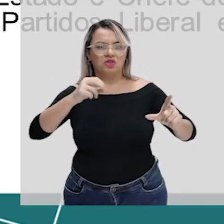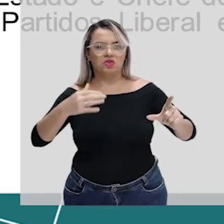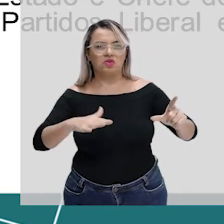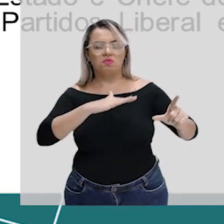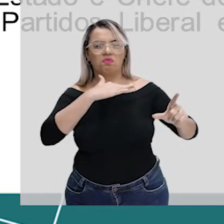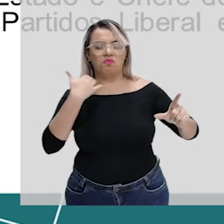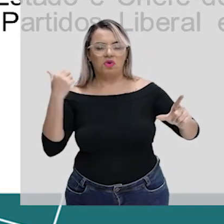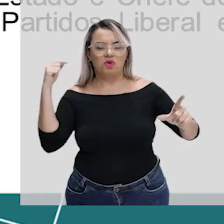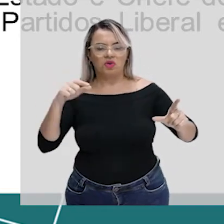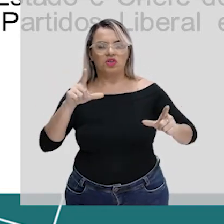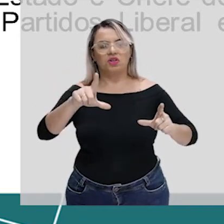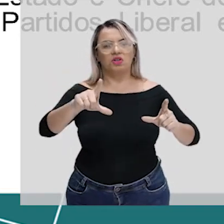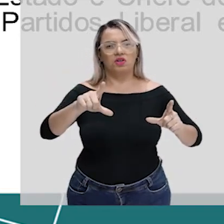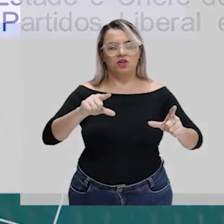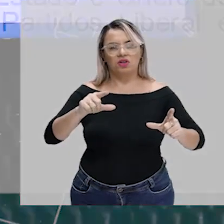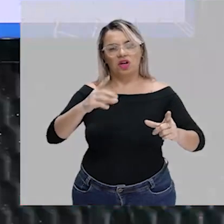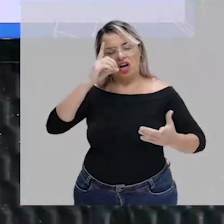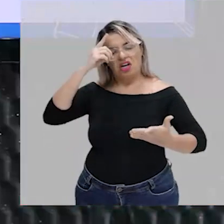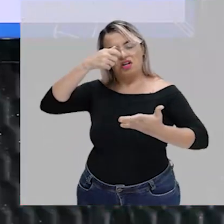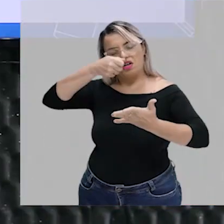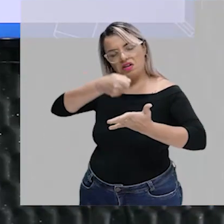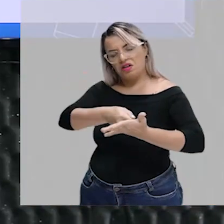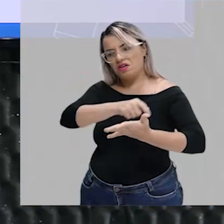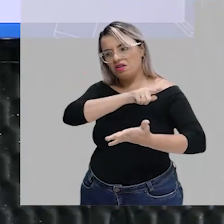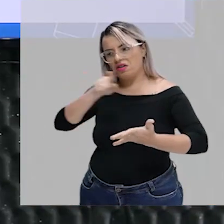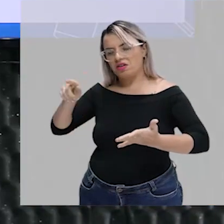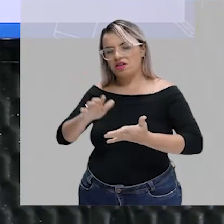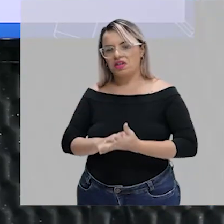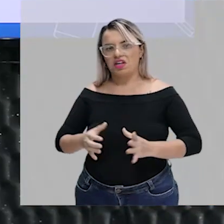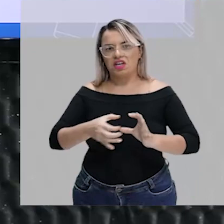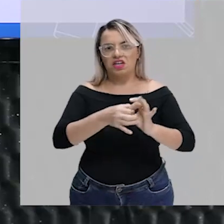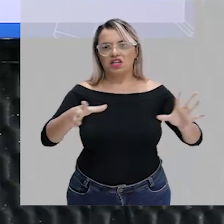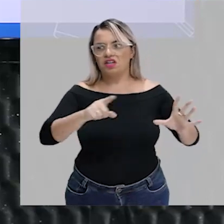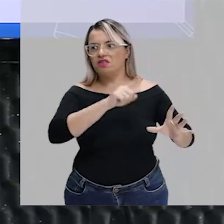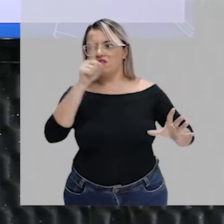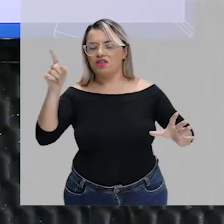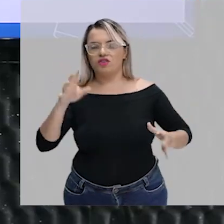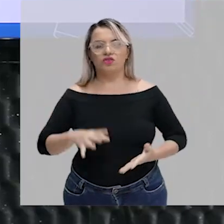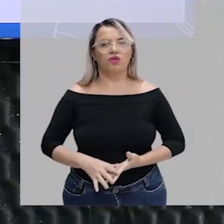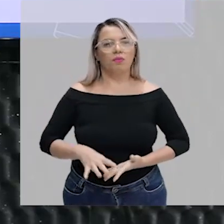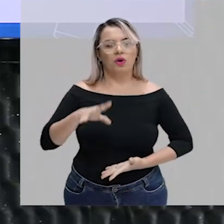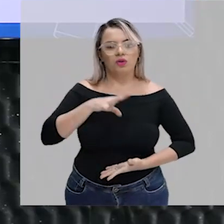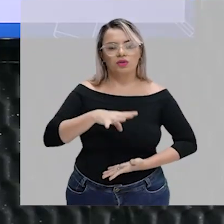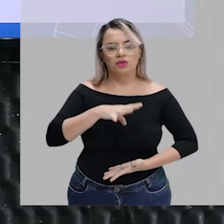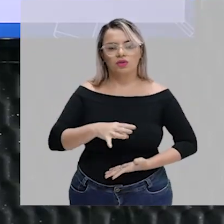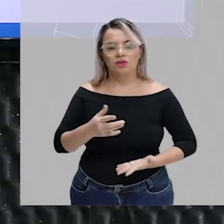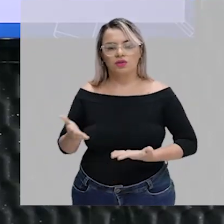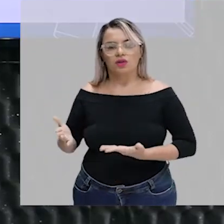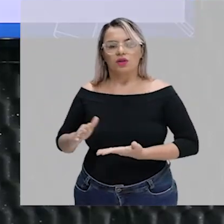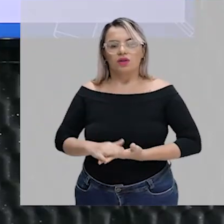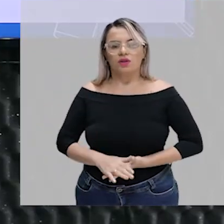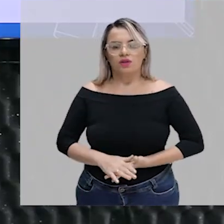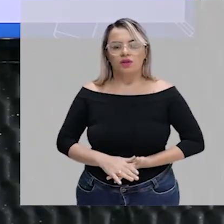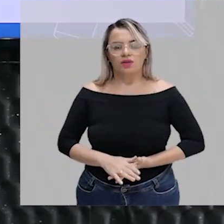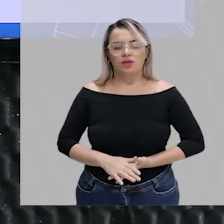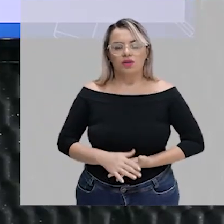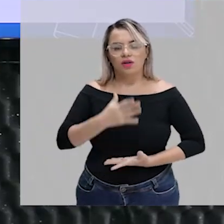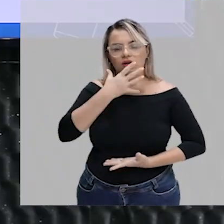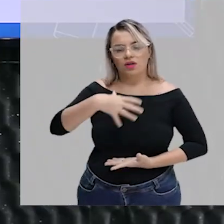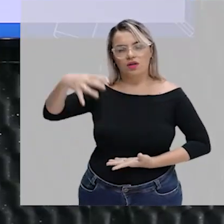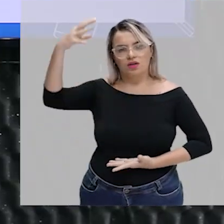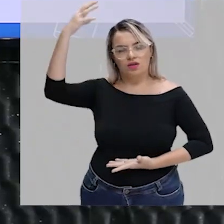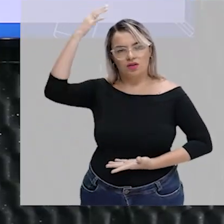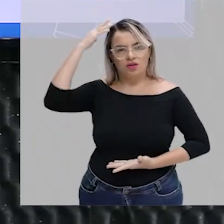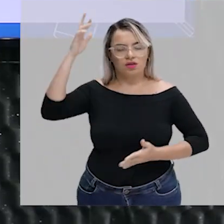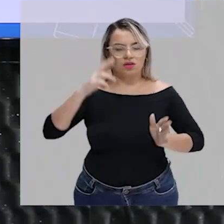né? E foi adotada a forma de governo monárquica, a monarquia representativa. É a primeira forma de governo aí do Estado brasileiro